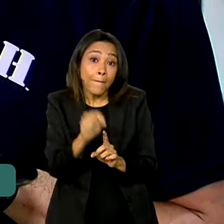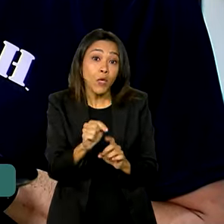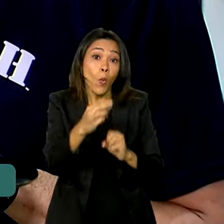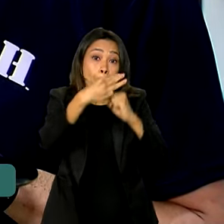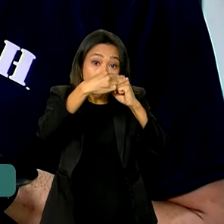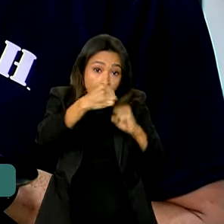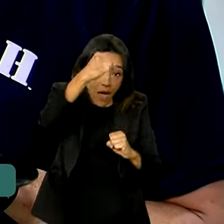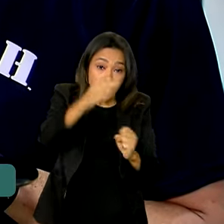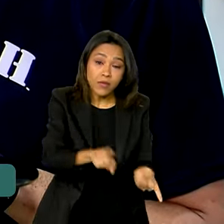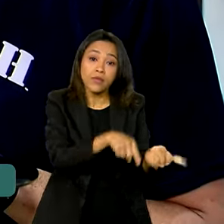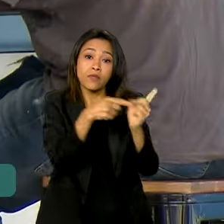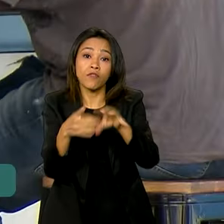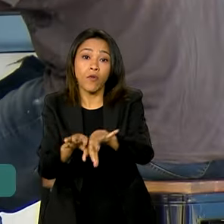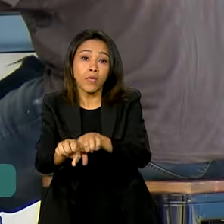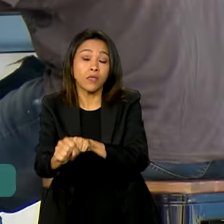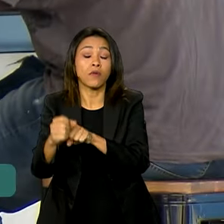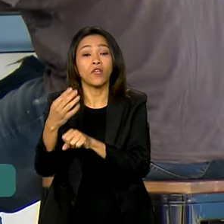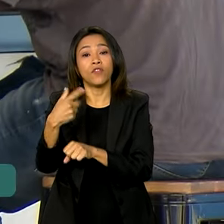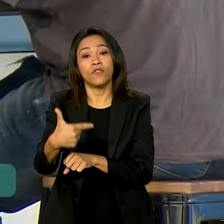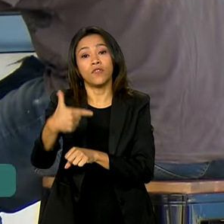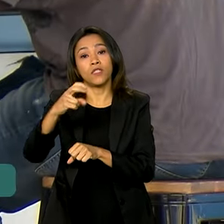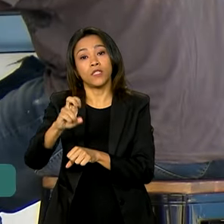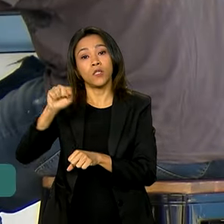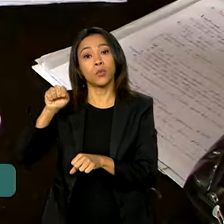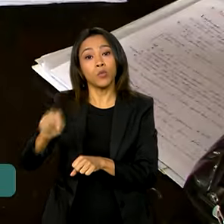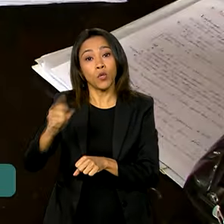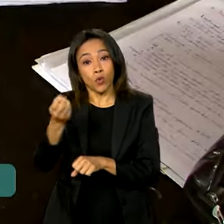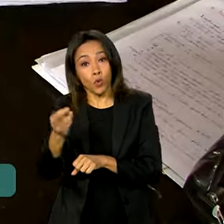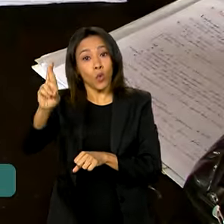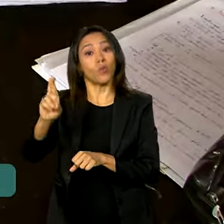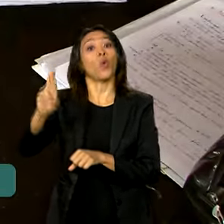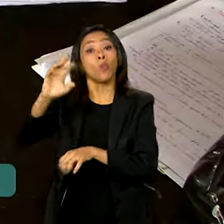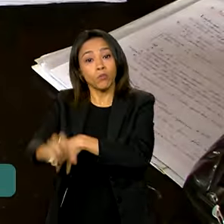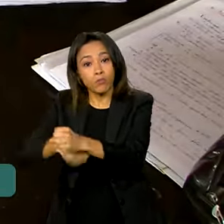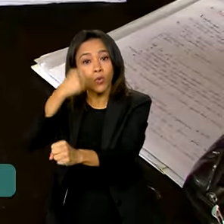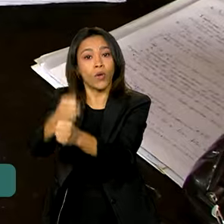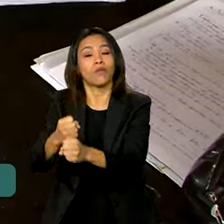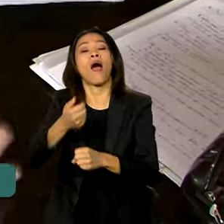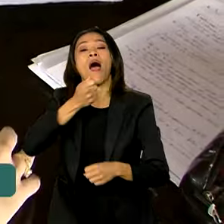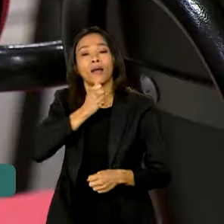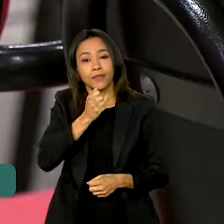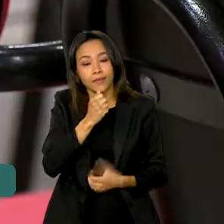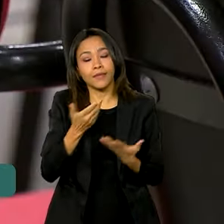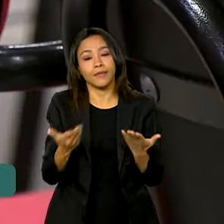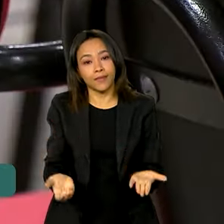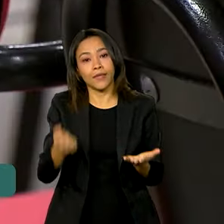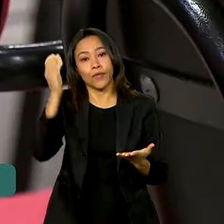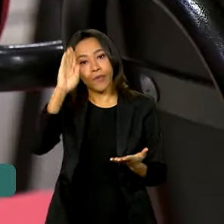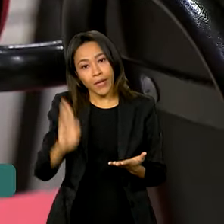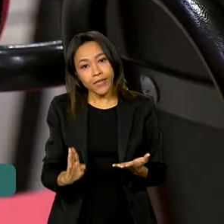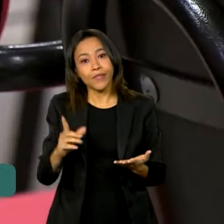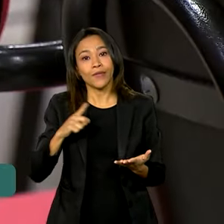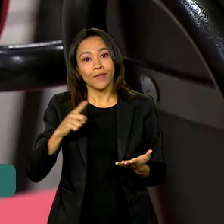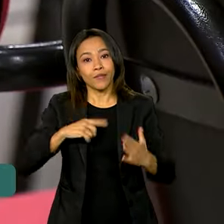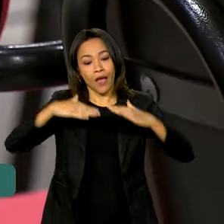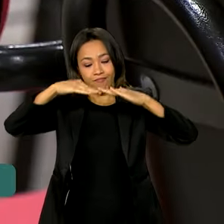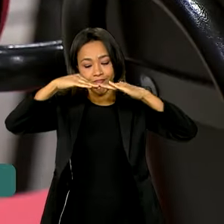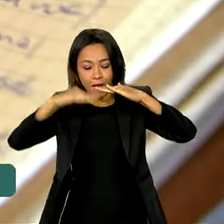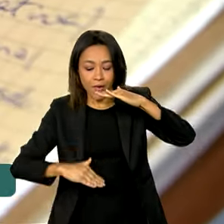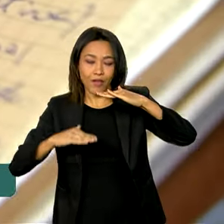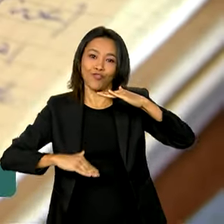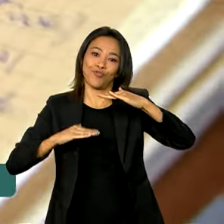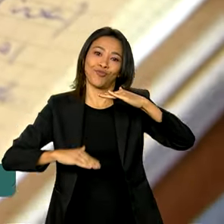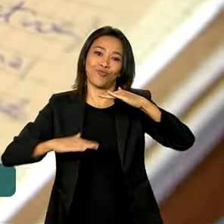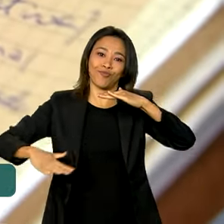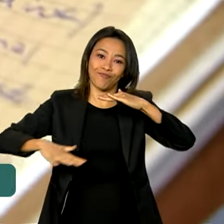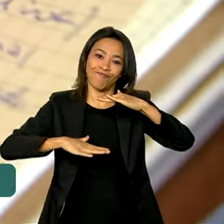mestres e 25 mil doutores por ano. Ainda assim, o país continua num patamar inferior à